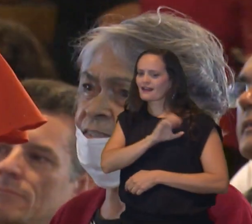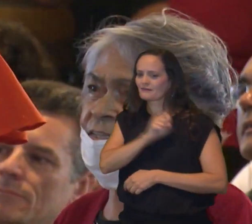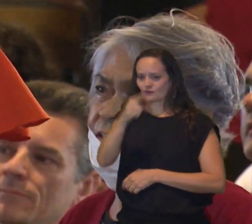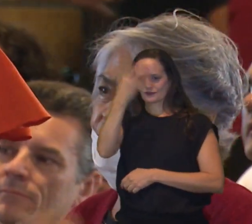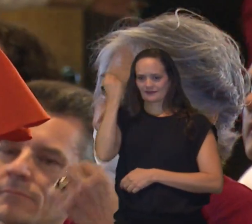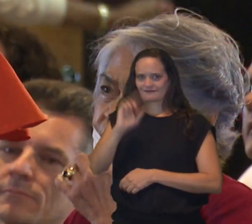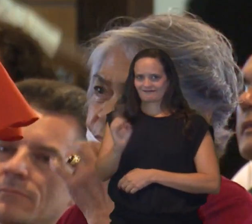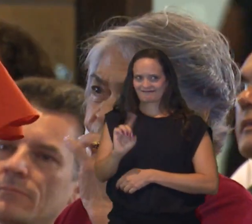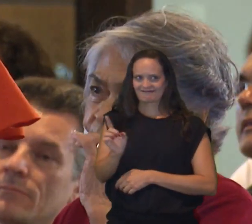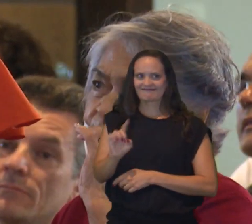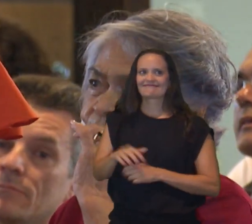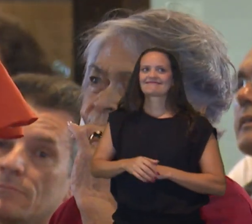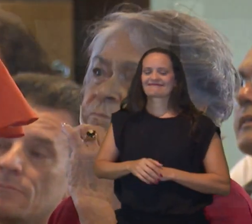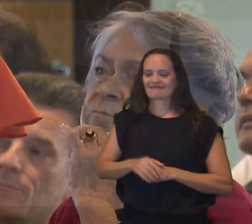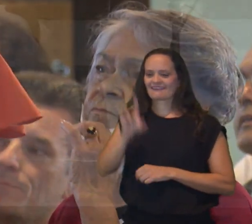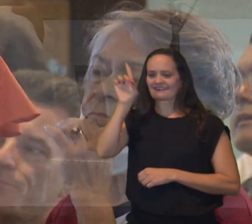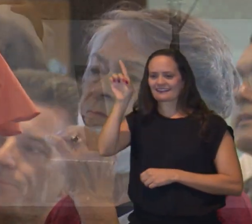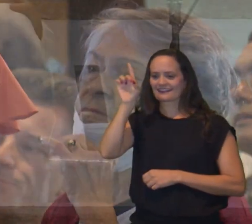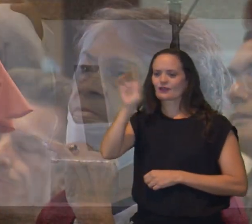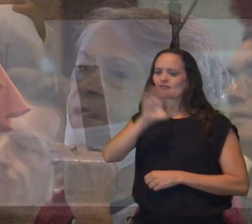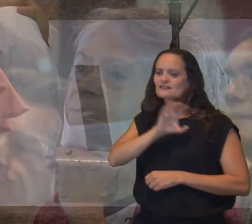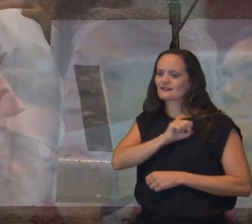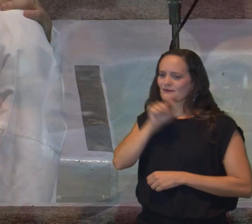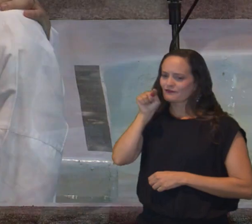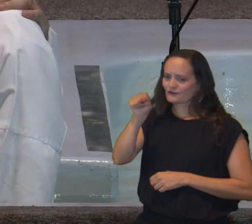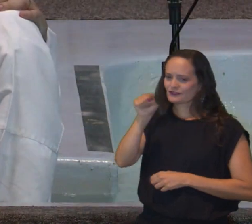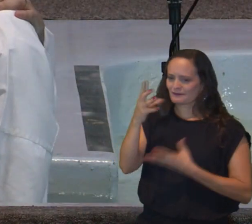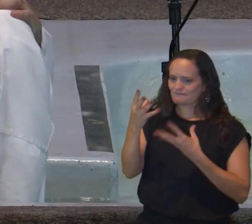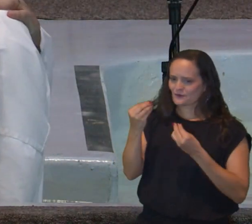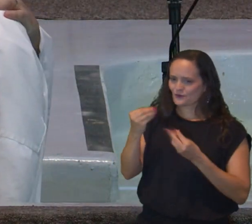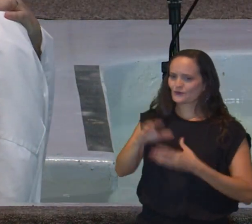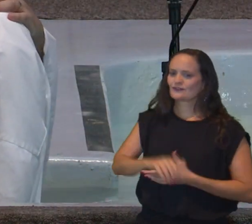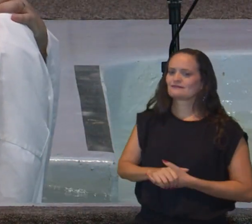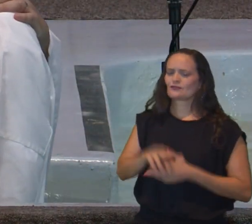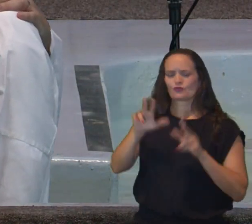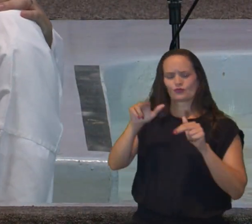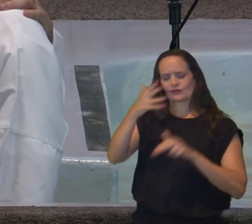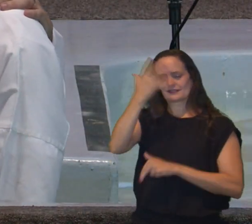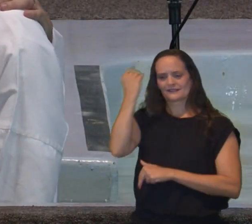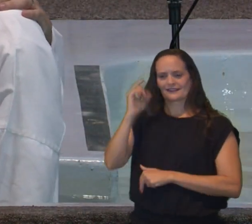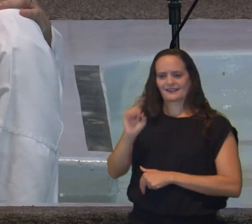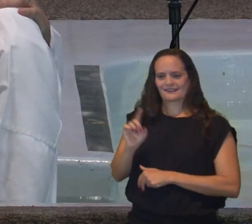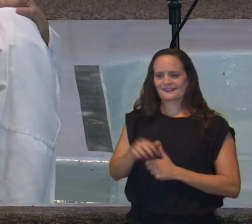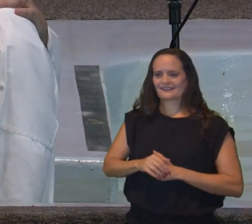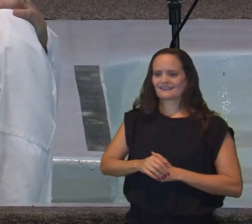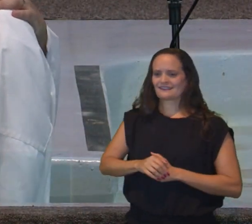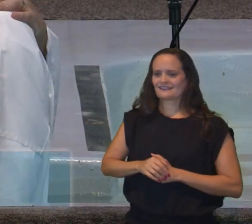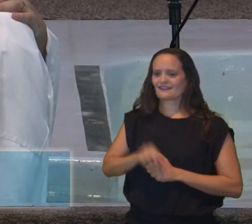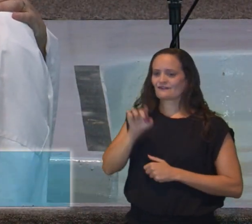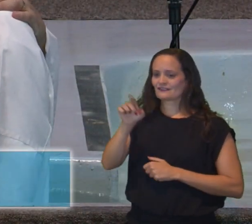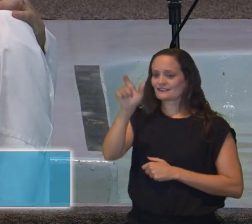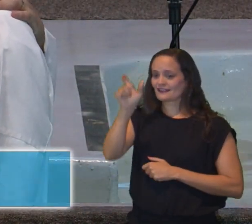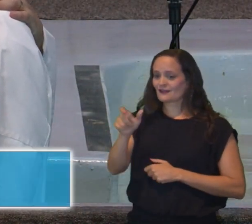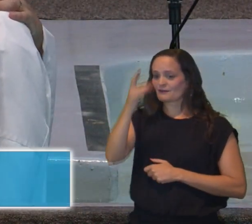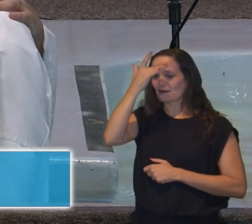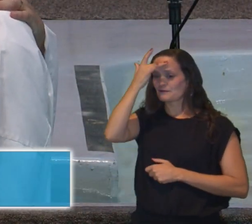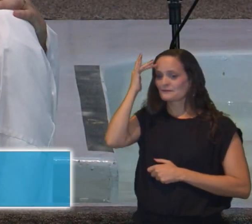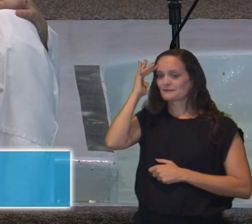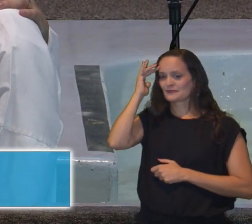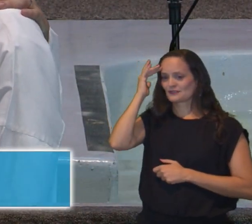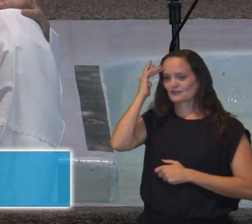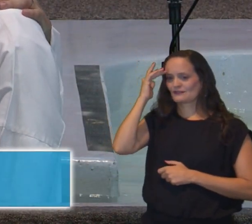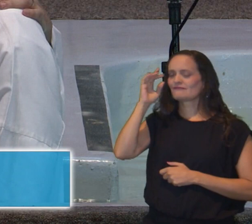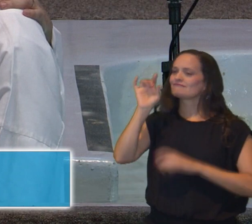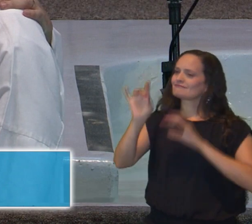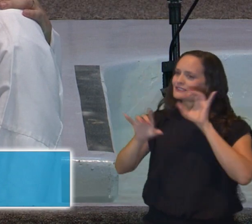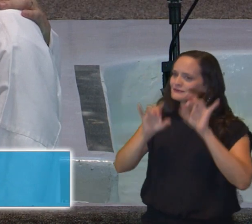esqueça disso. Deus o ama muito. Nunca se esqueça. Você é uma pessoa e é uma vida muito